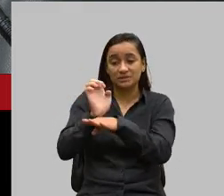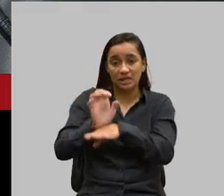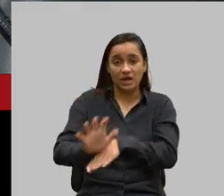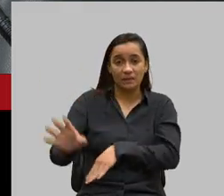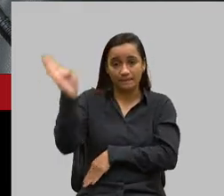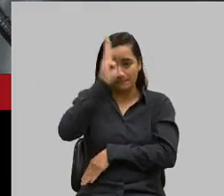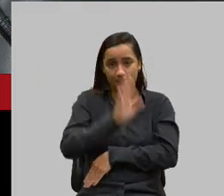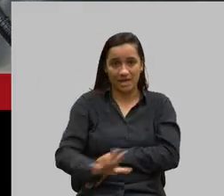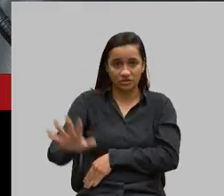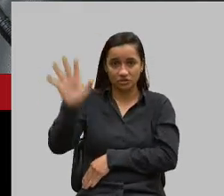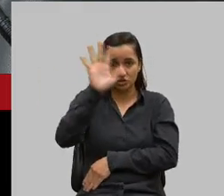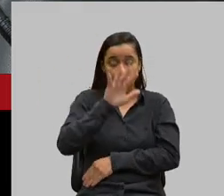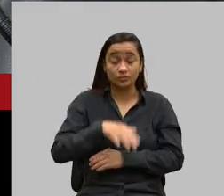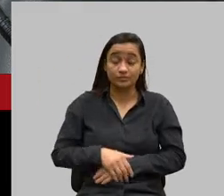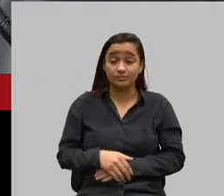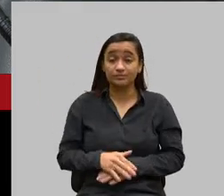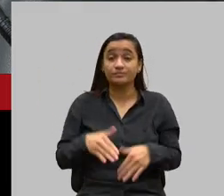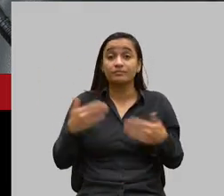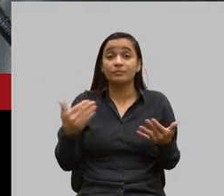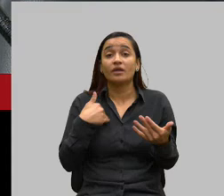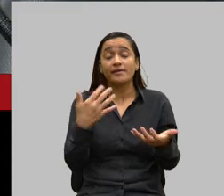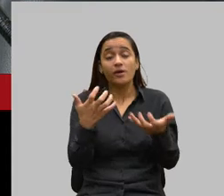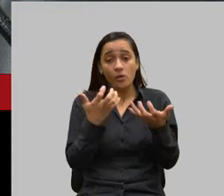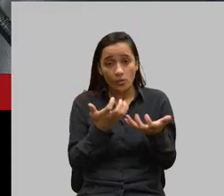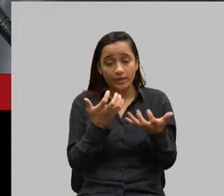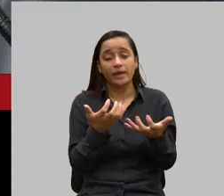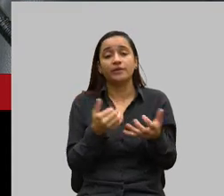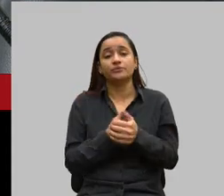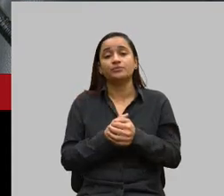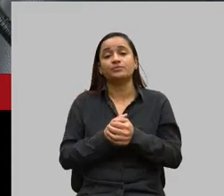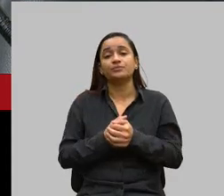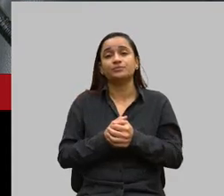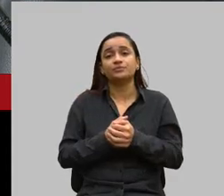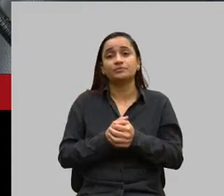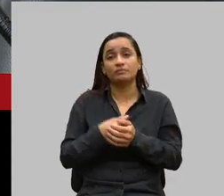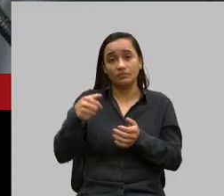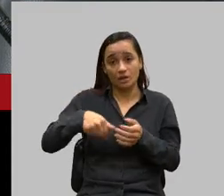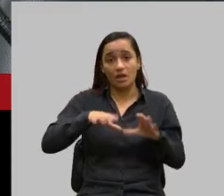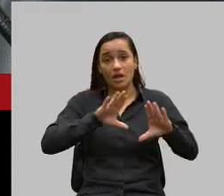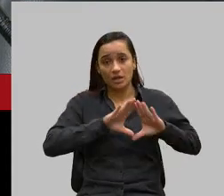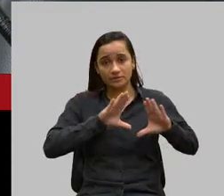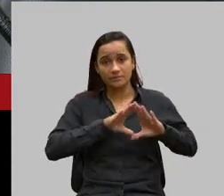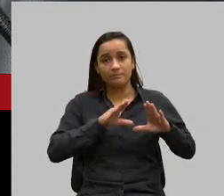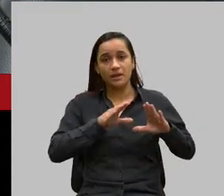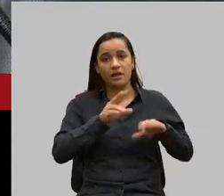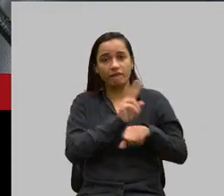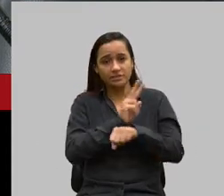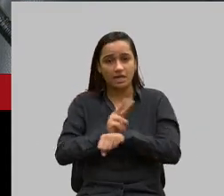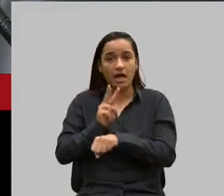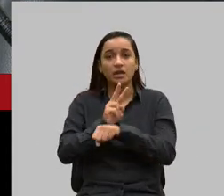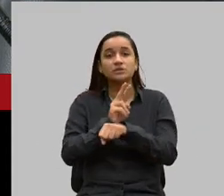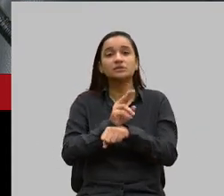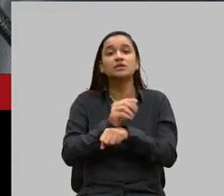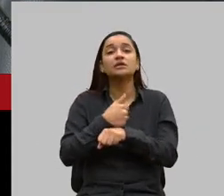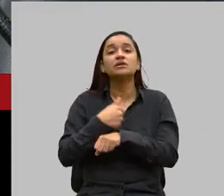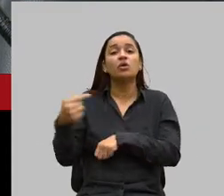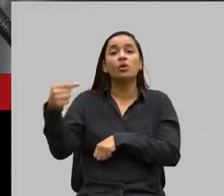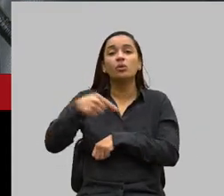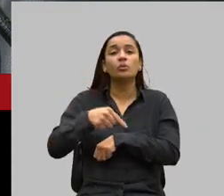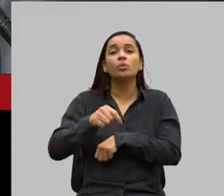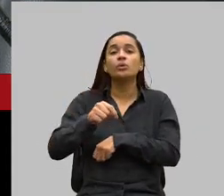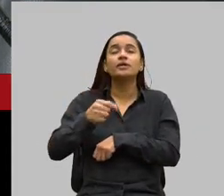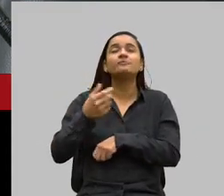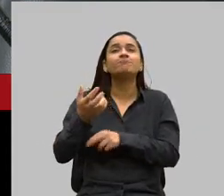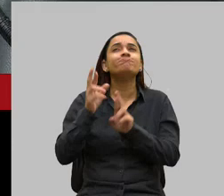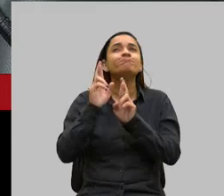e eu quero a partir dessa Assembleia fiscaliza eu saio daqui muito mais